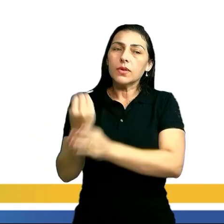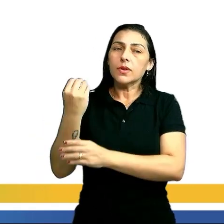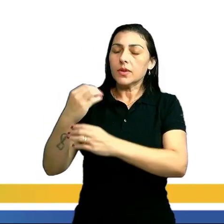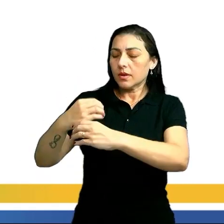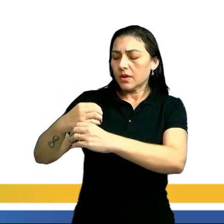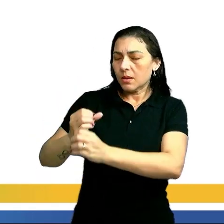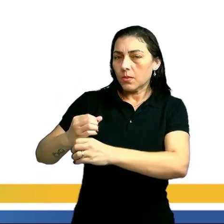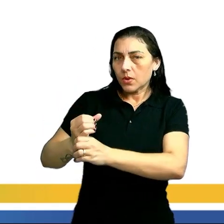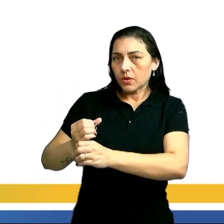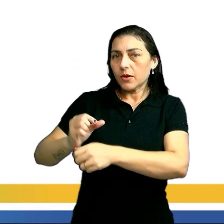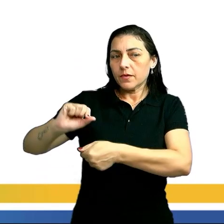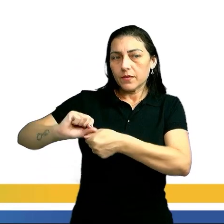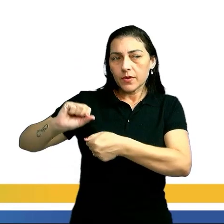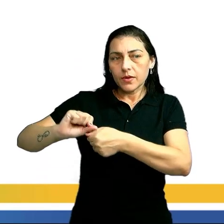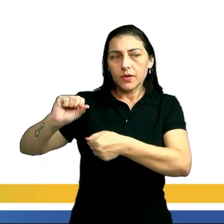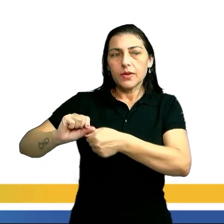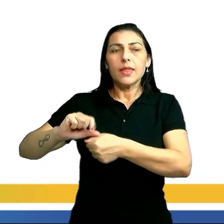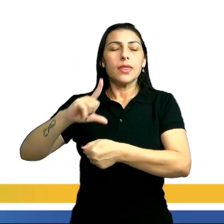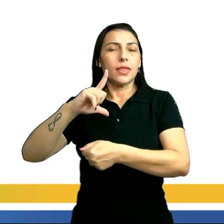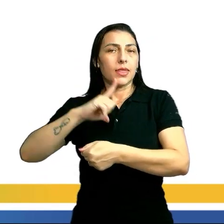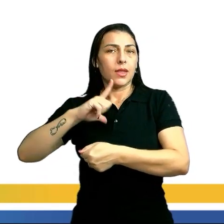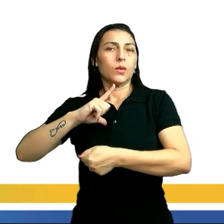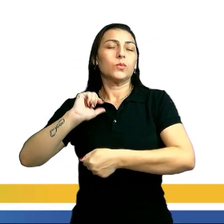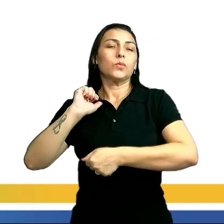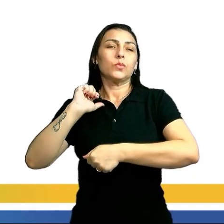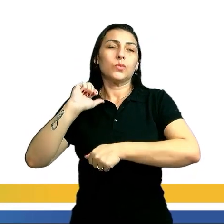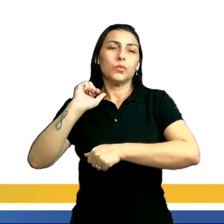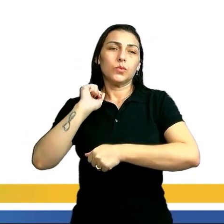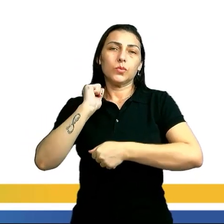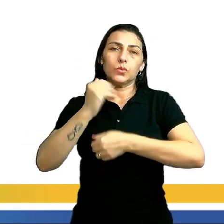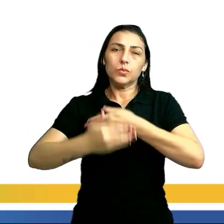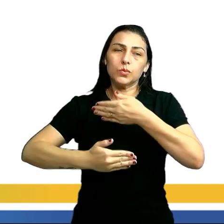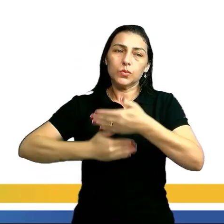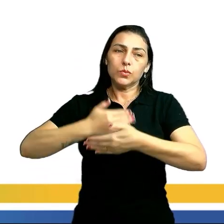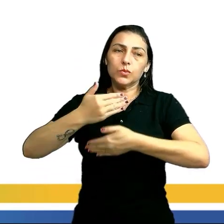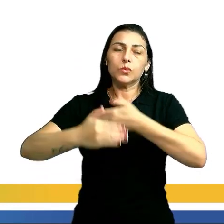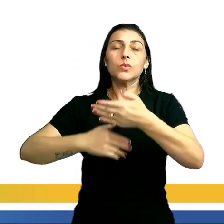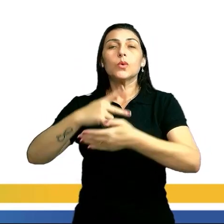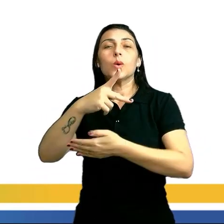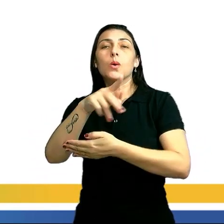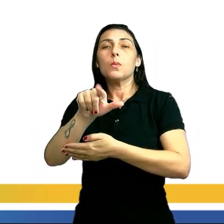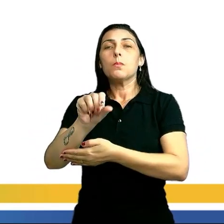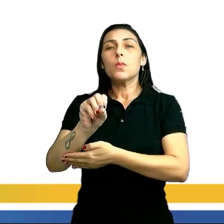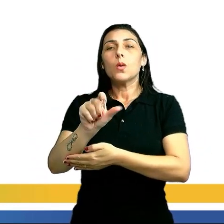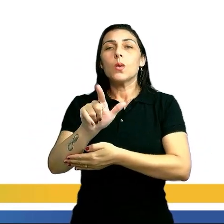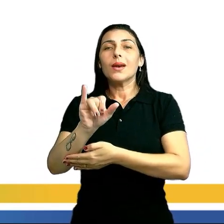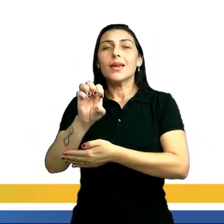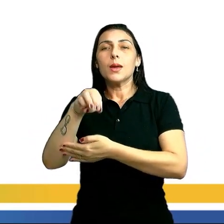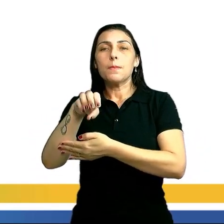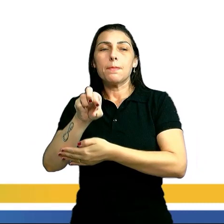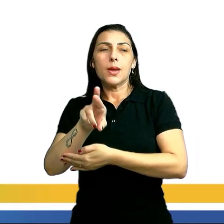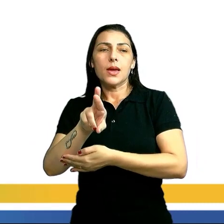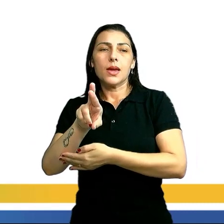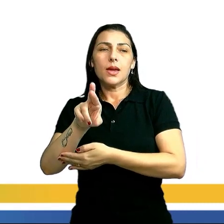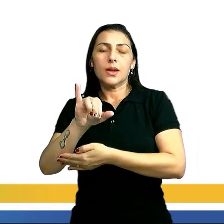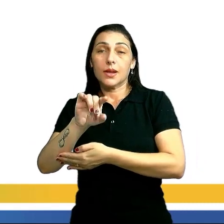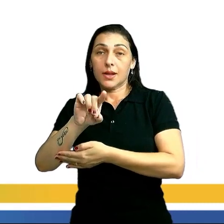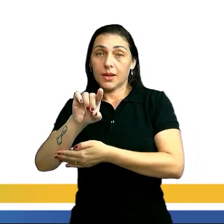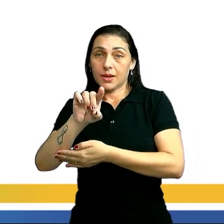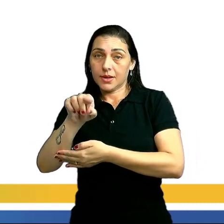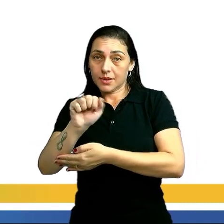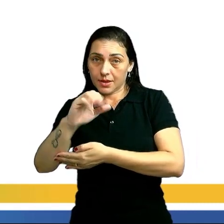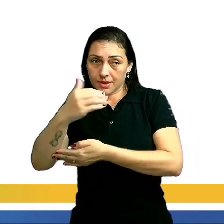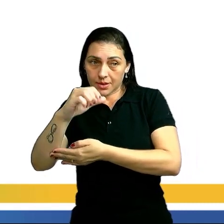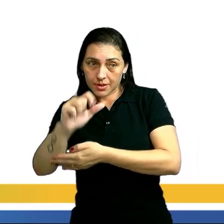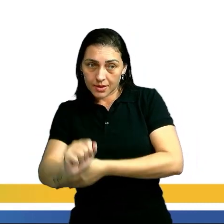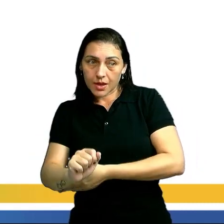Em laboratório. São obtidos por meio de processos de polimerização, a partir de substâncias como, por